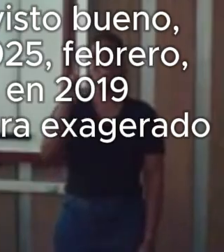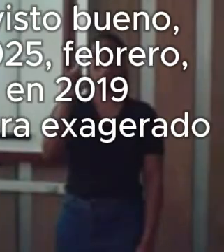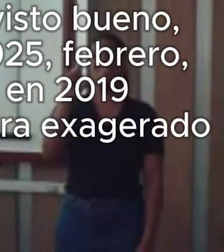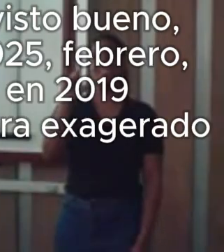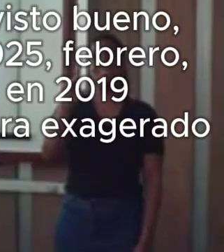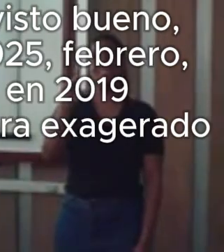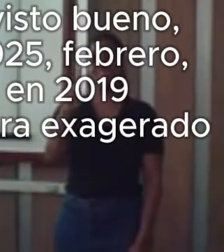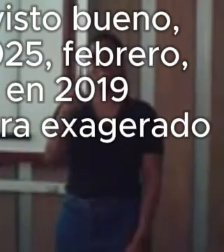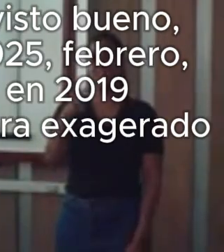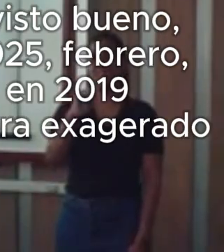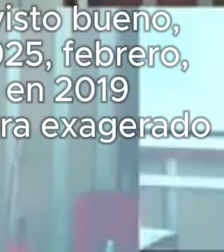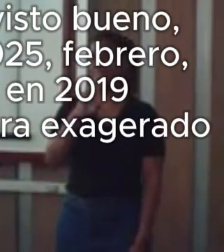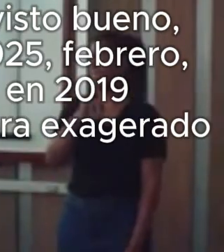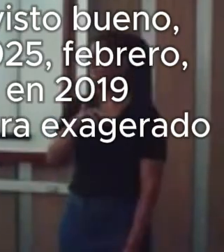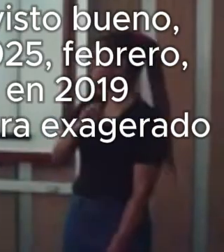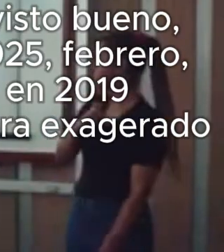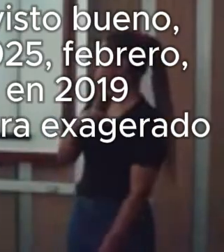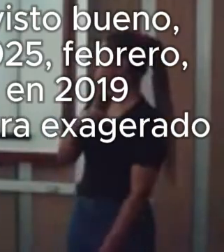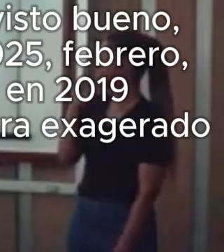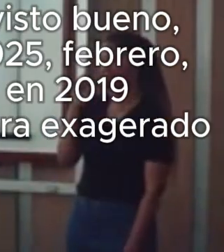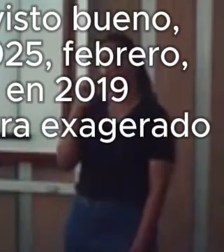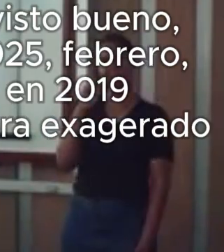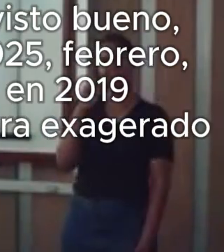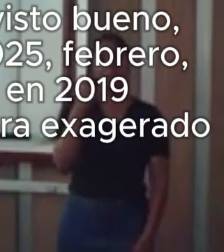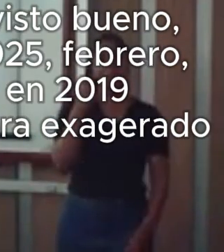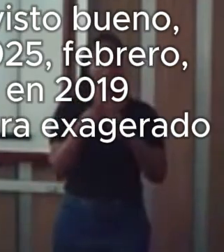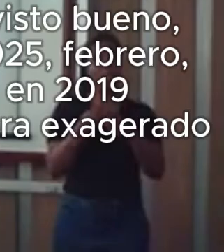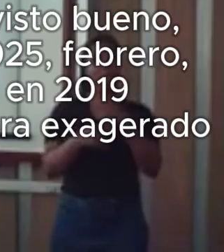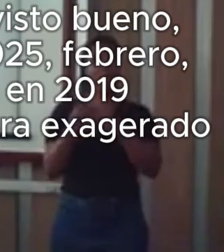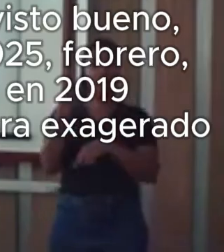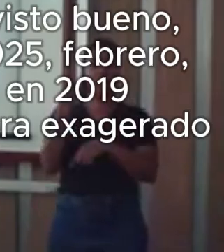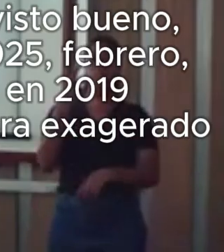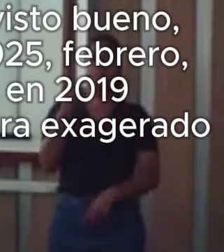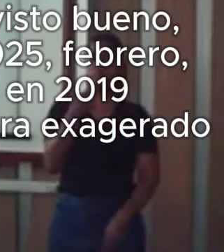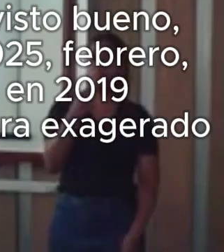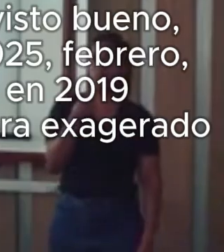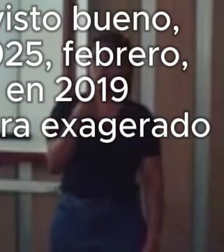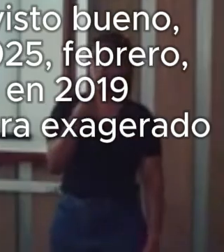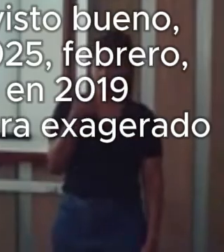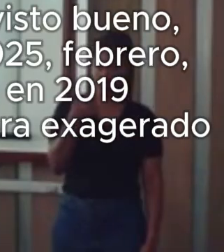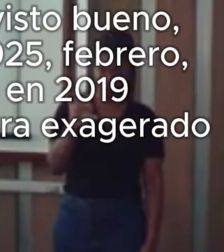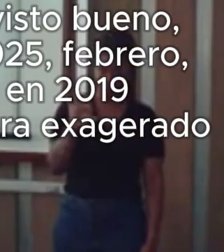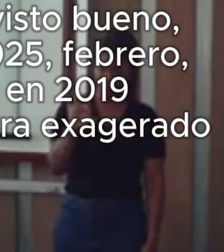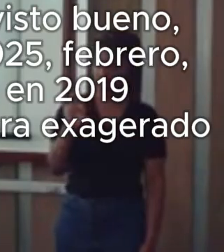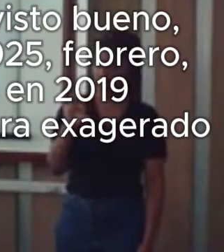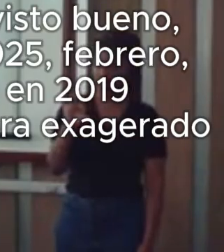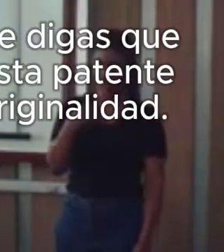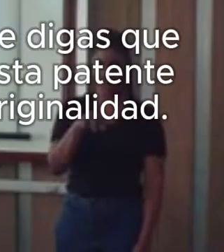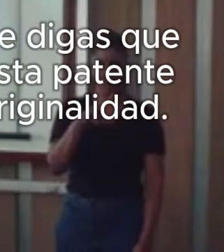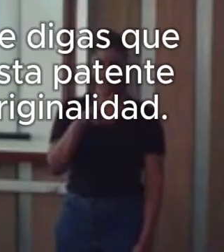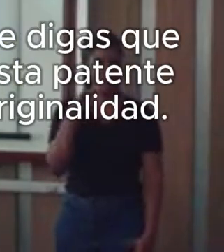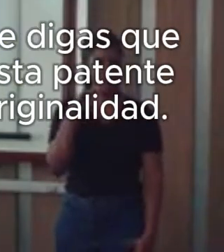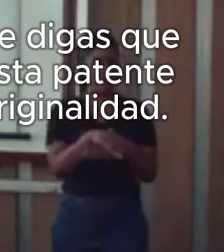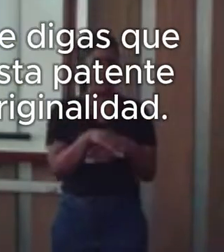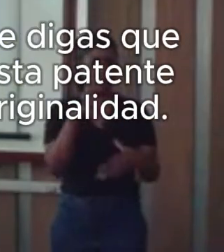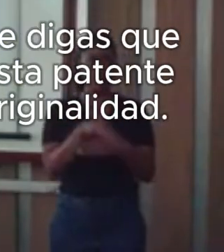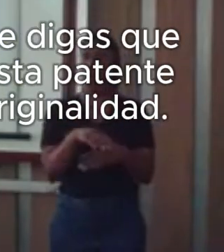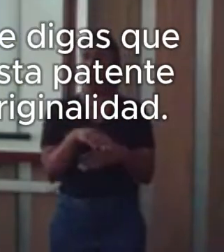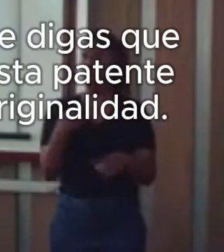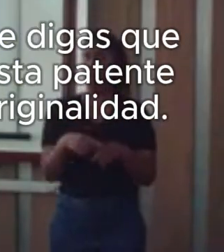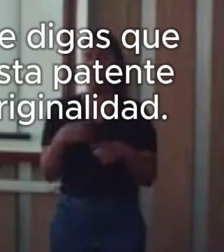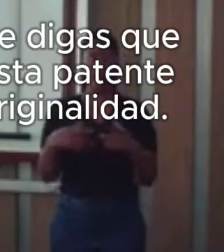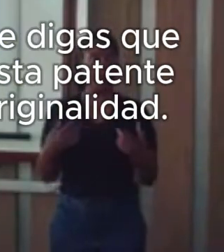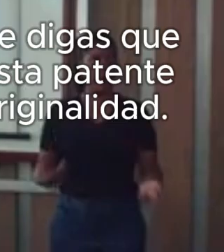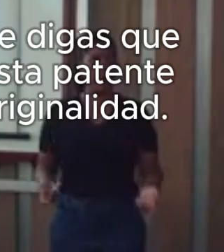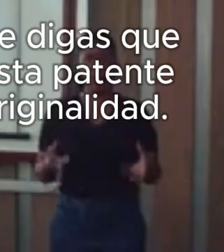aceita, né? Foi aceita porque lá em 19 a gente fez um recurso, né? Diz, olha, isso aí está exagerado, tem um monte de coisa aqui que nunca